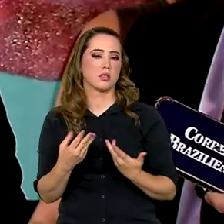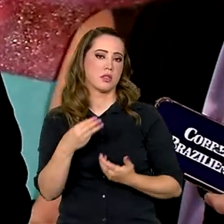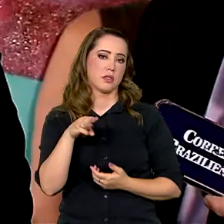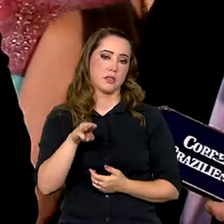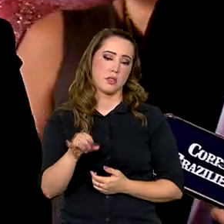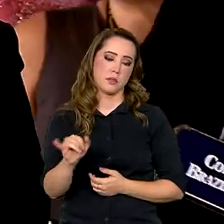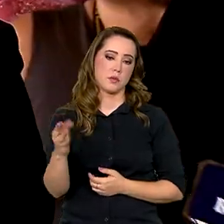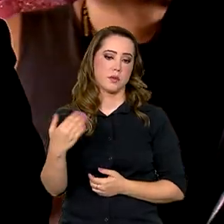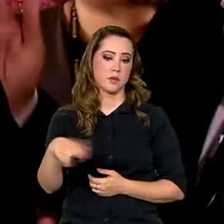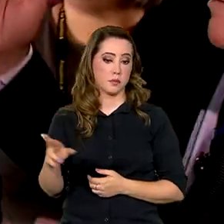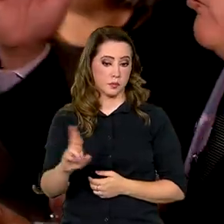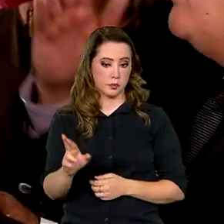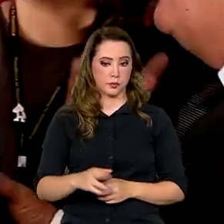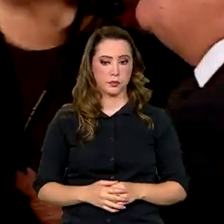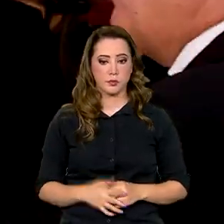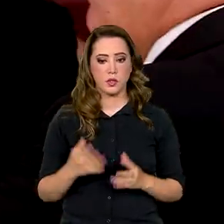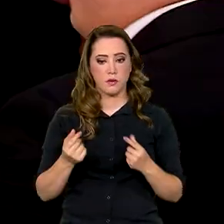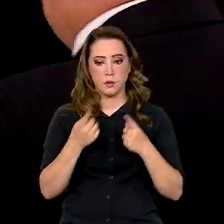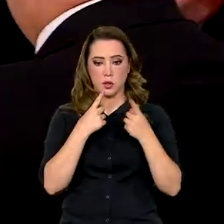o pote de Santos